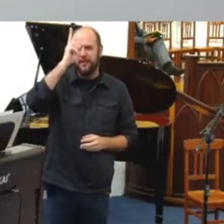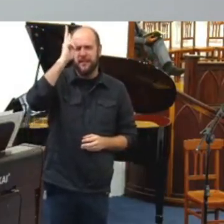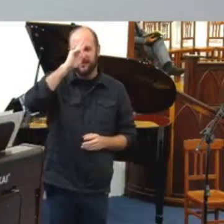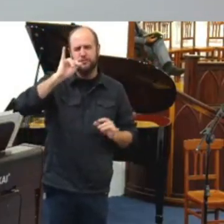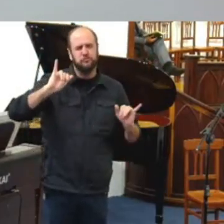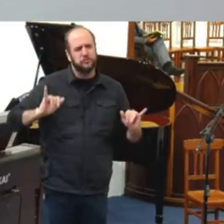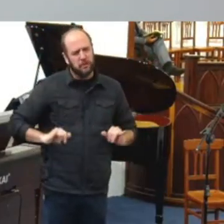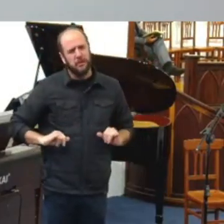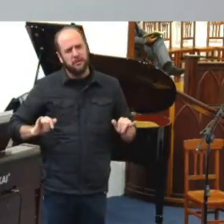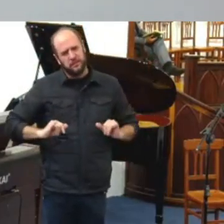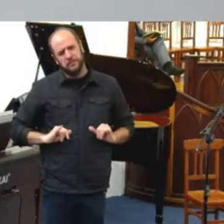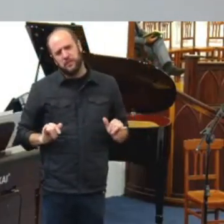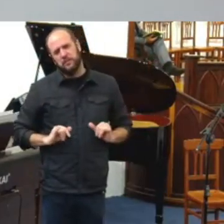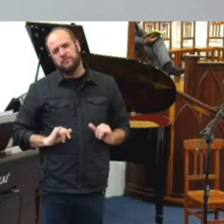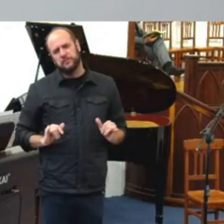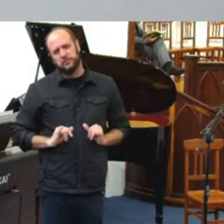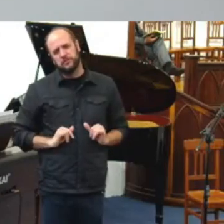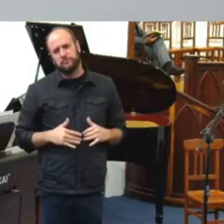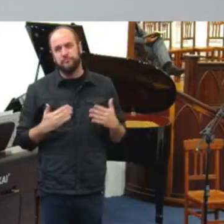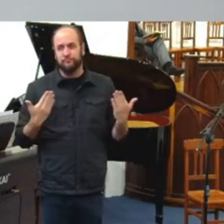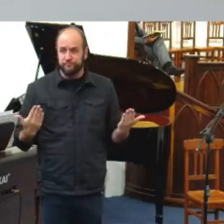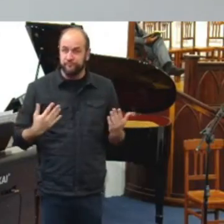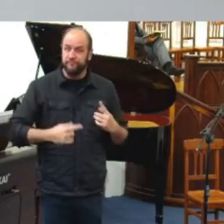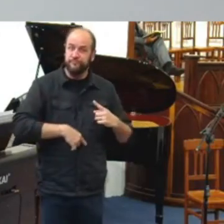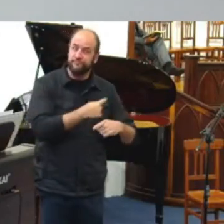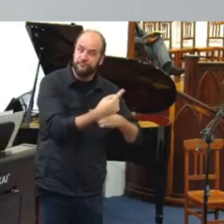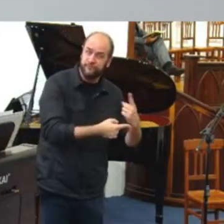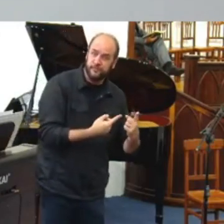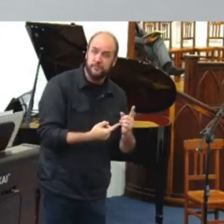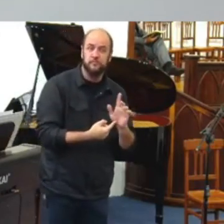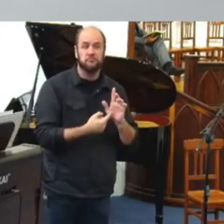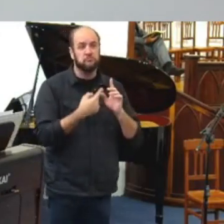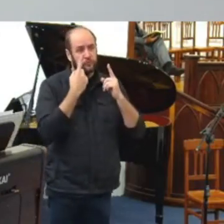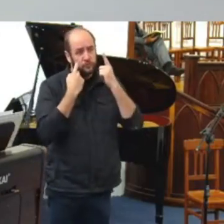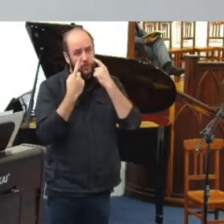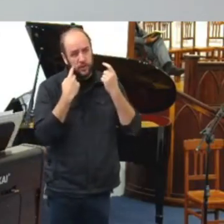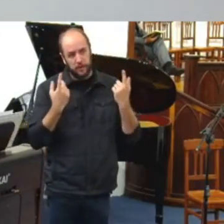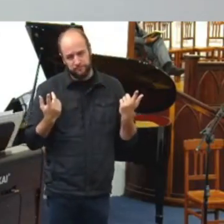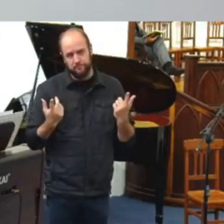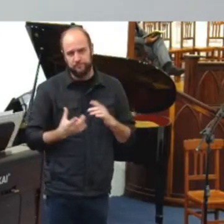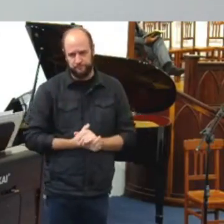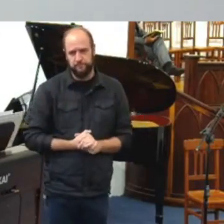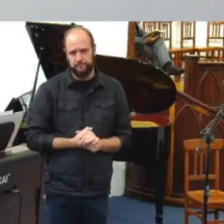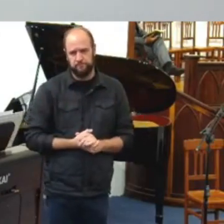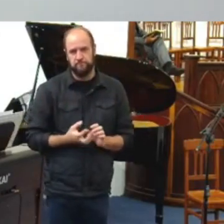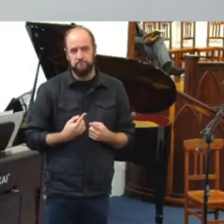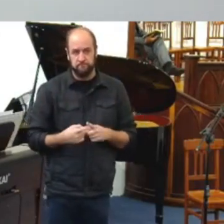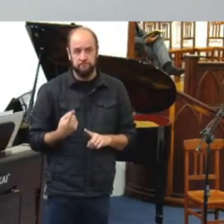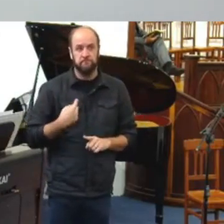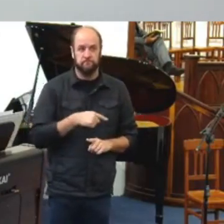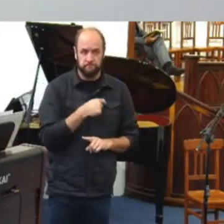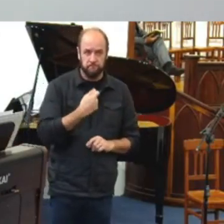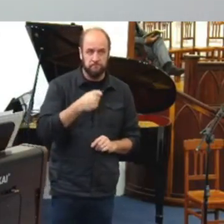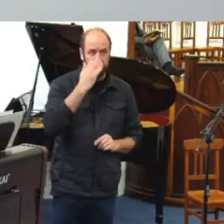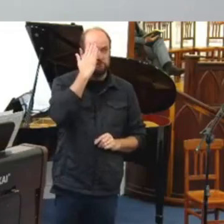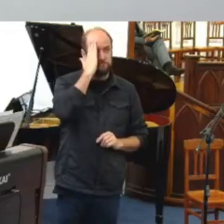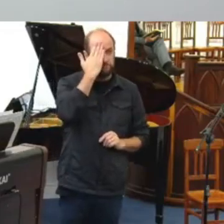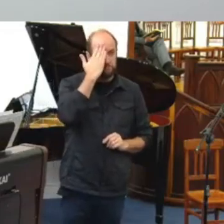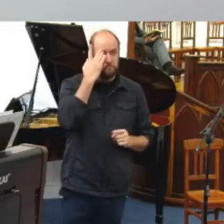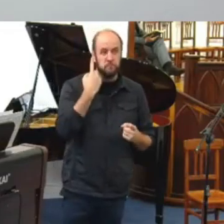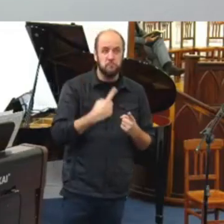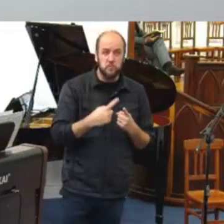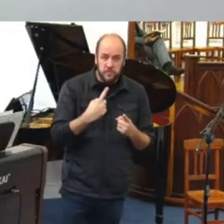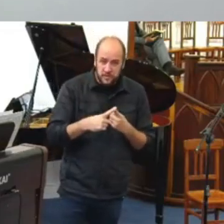faz sofrer, e como resultado nós expressamos em choro. Mas nós precisamos entender o porquê que